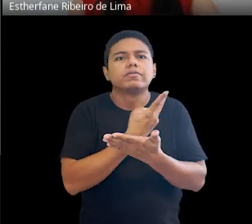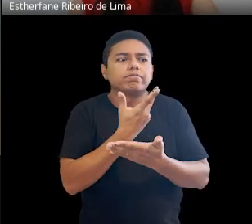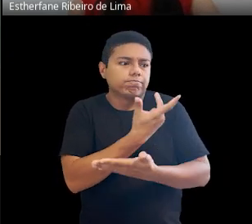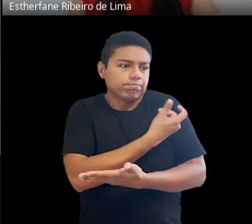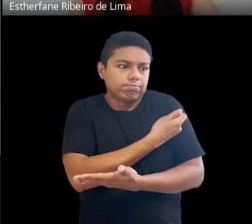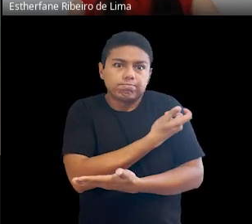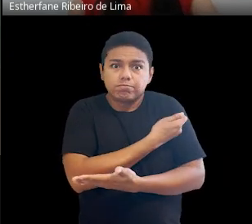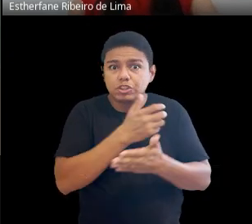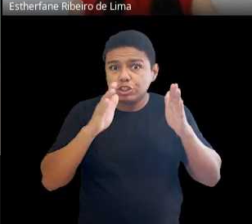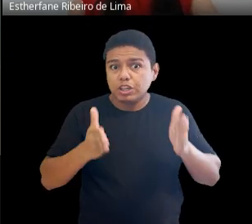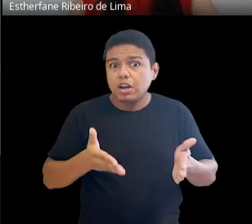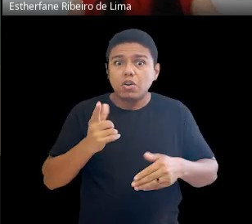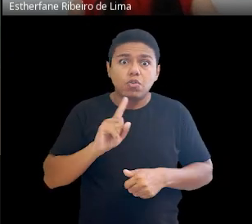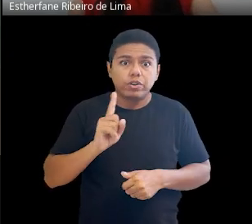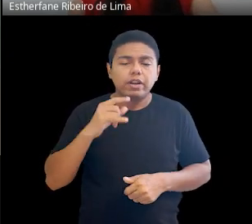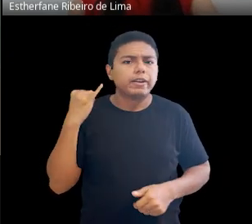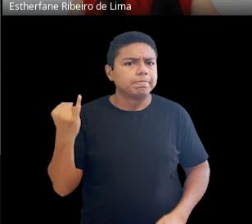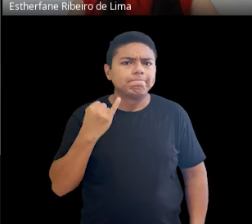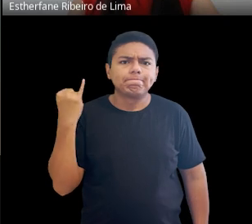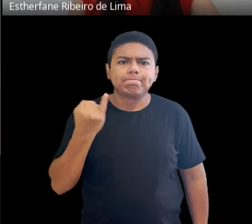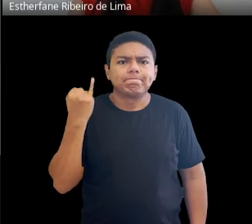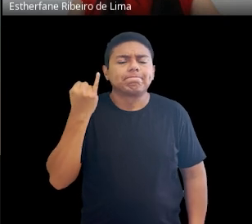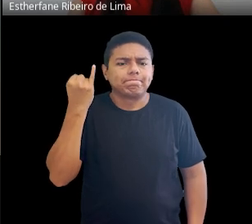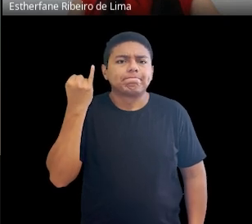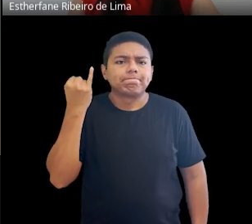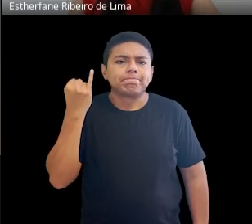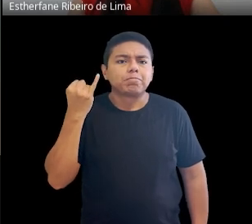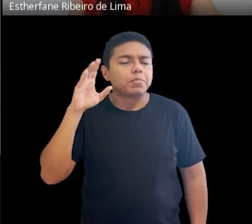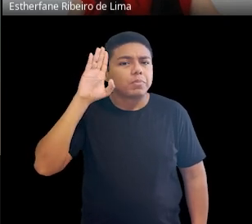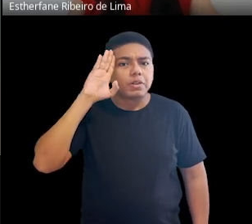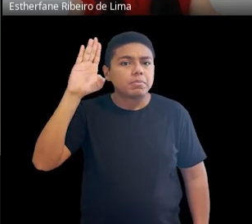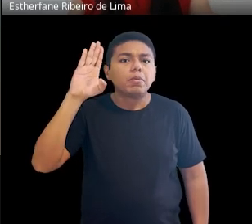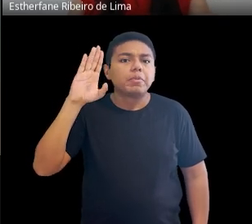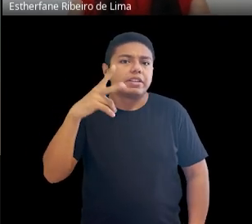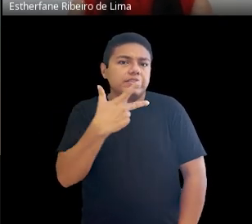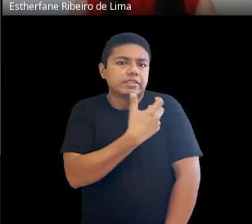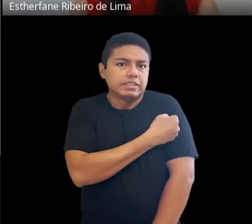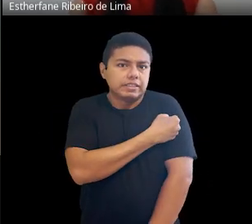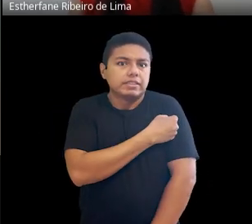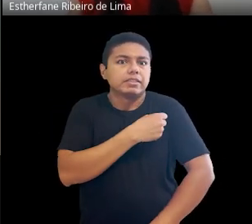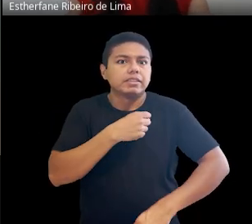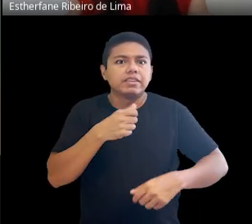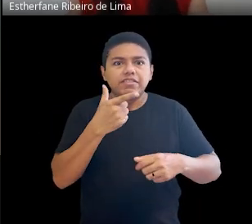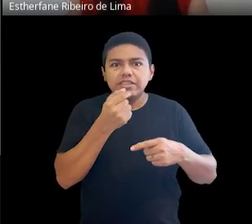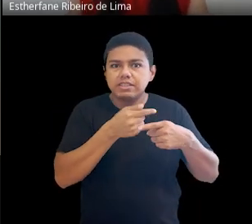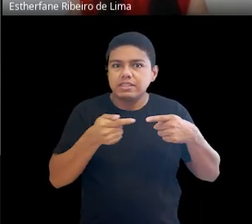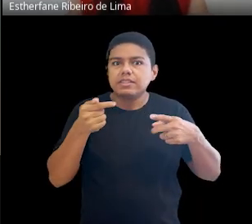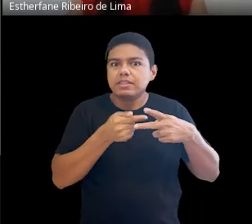que é extremamente importante, principalmente essa situação vacinal, principalmente a partir de 20 semanas,